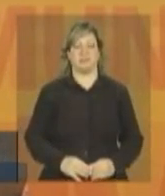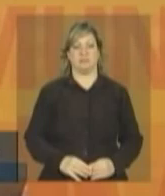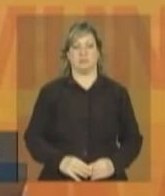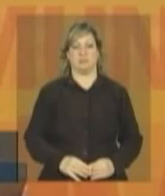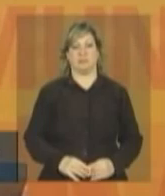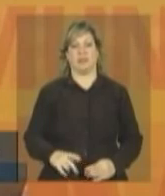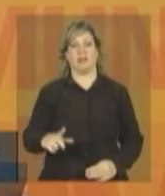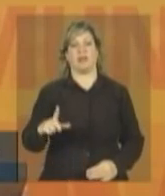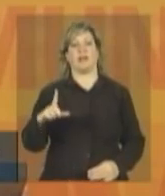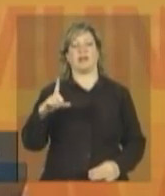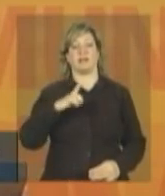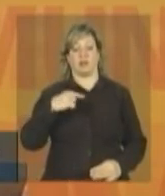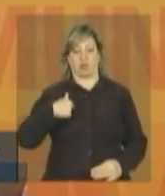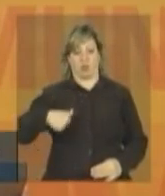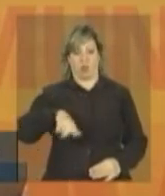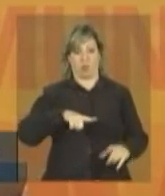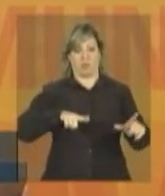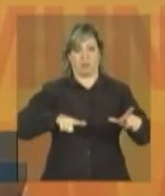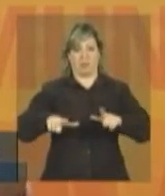uma ação nossa junto